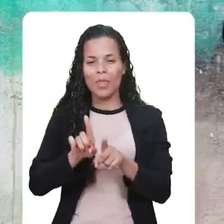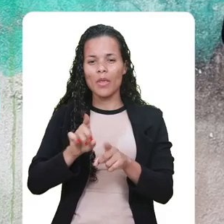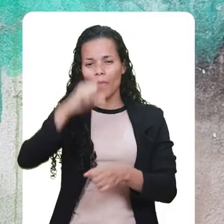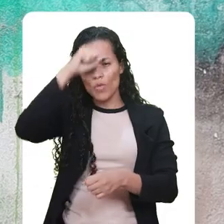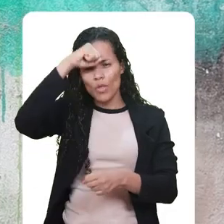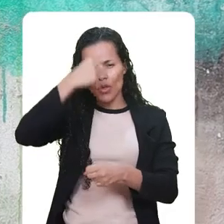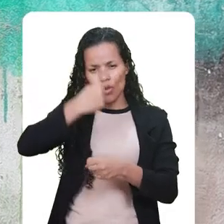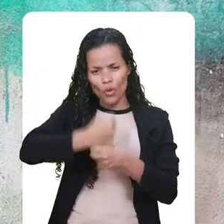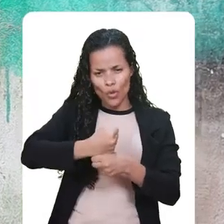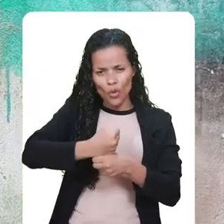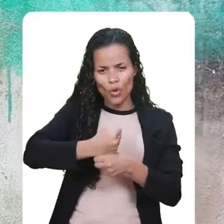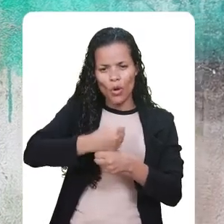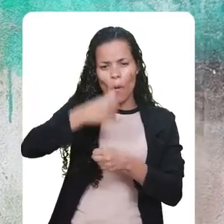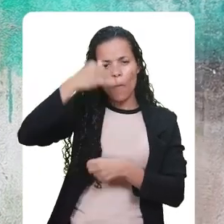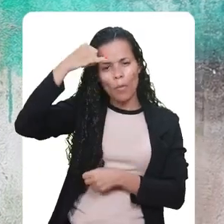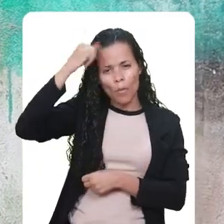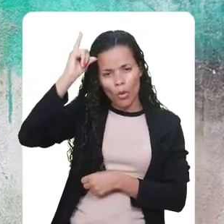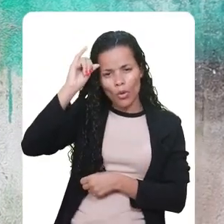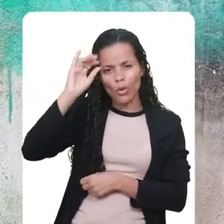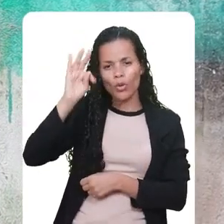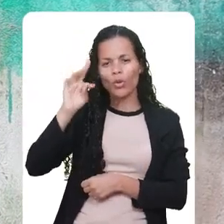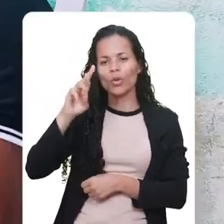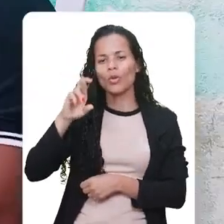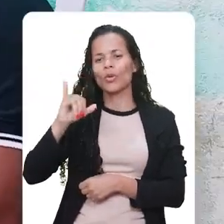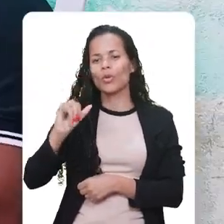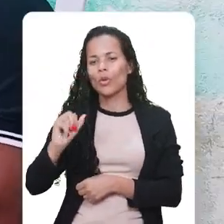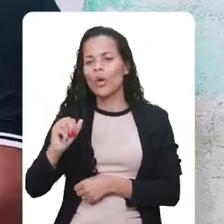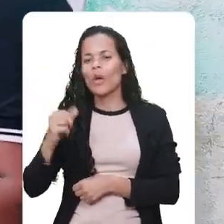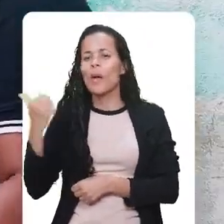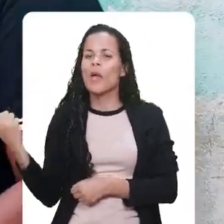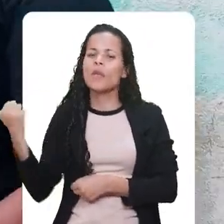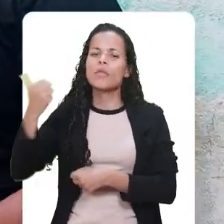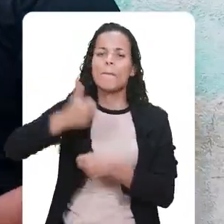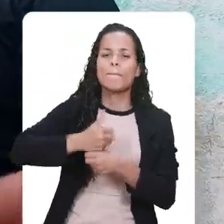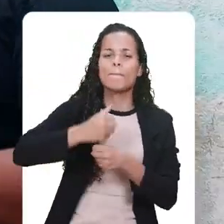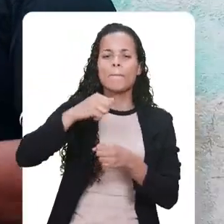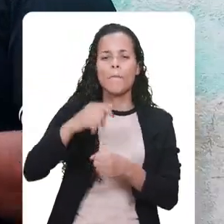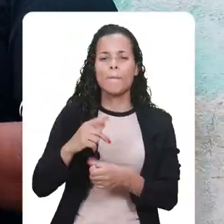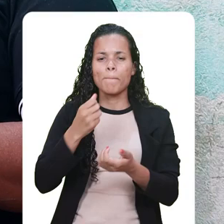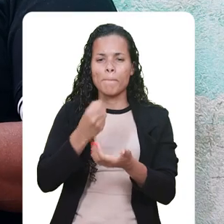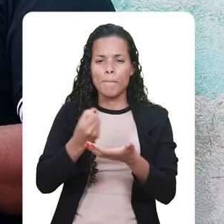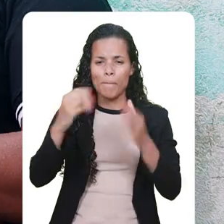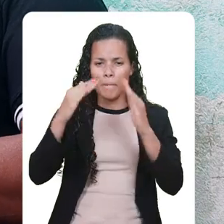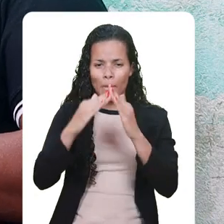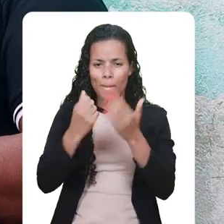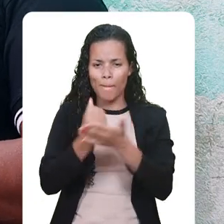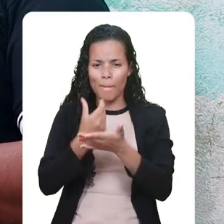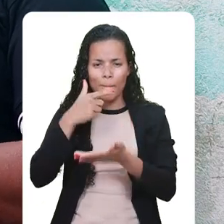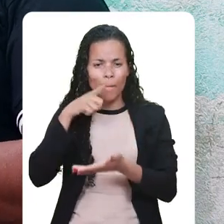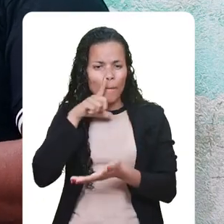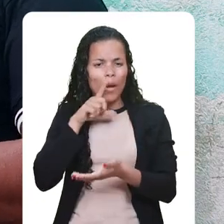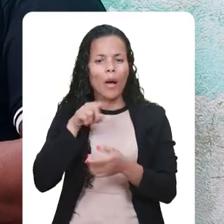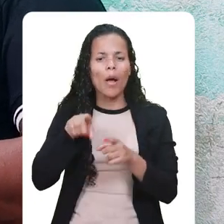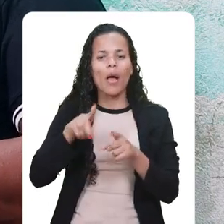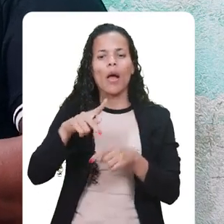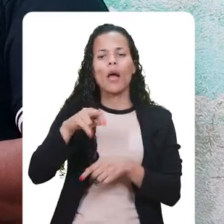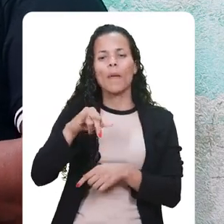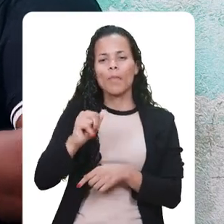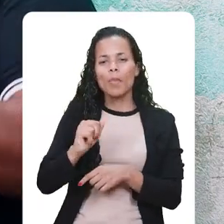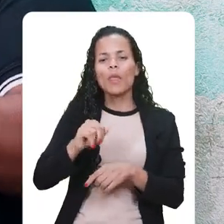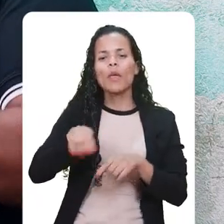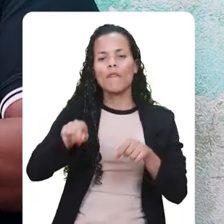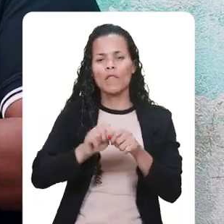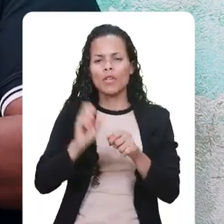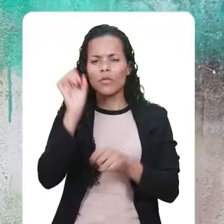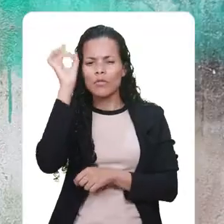Elia. Entendeu? Que Elia foi o primeiro dono do Boi do Trigo. Isso foi esse dia dela, foi na padaria Paris, quando o padeiro